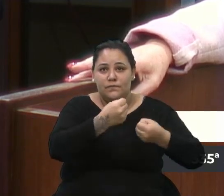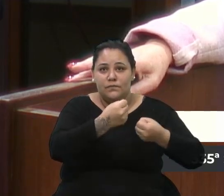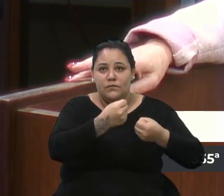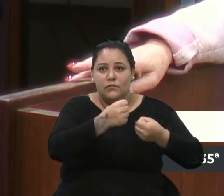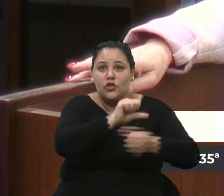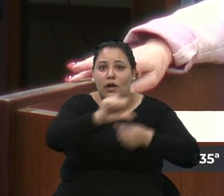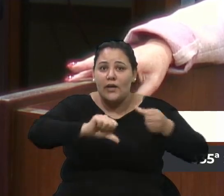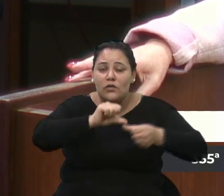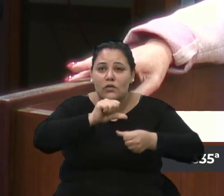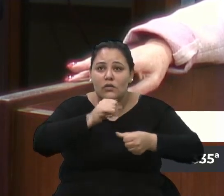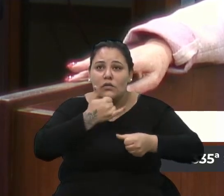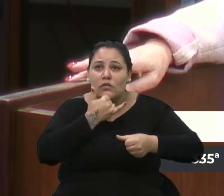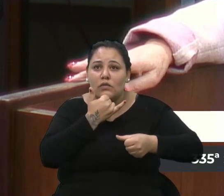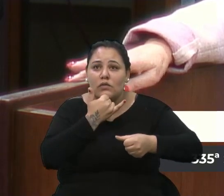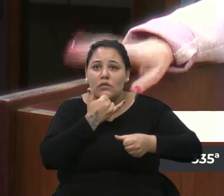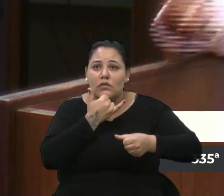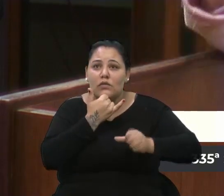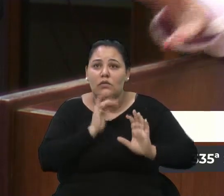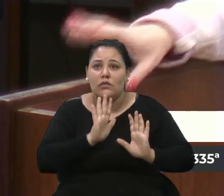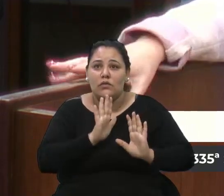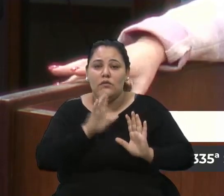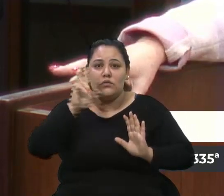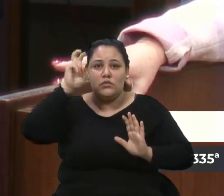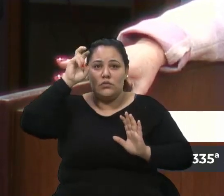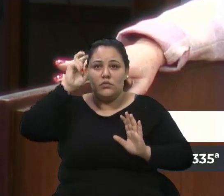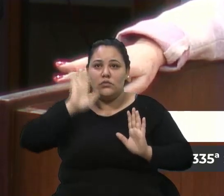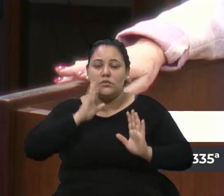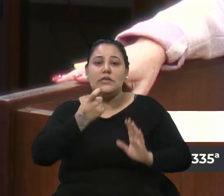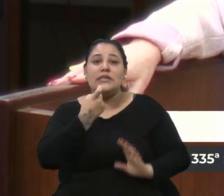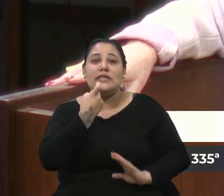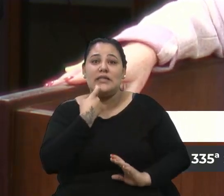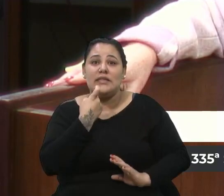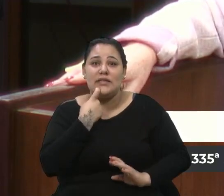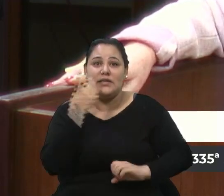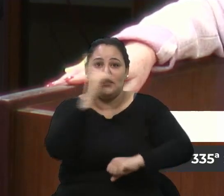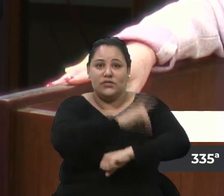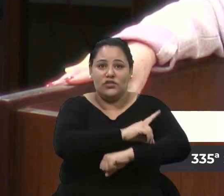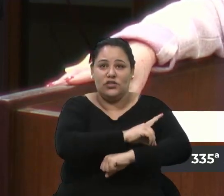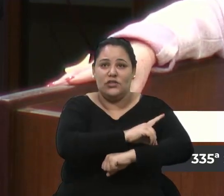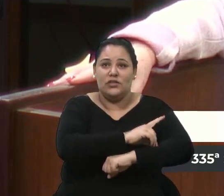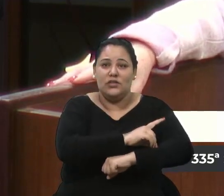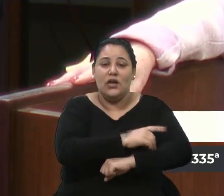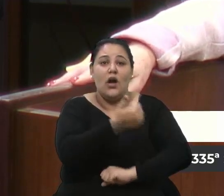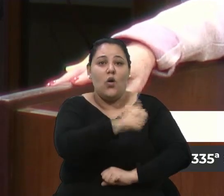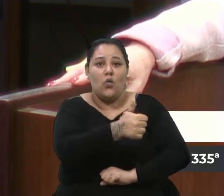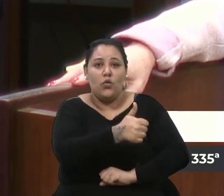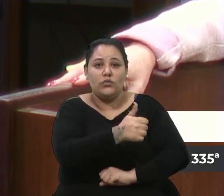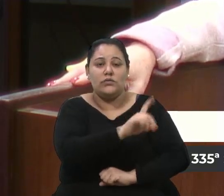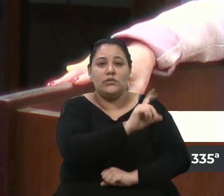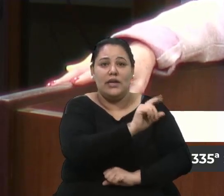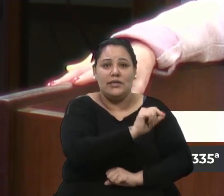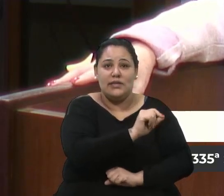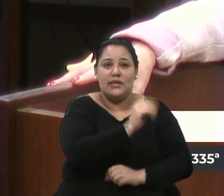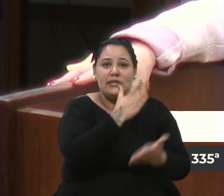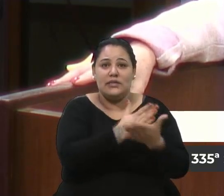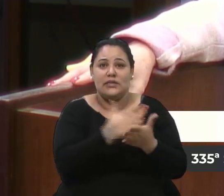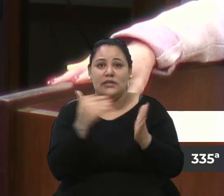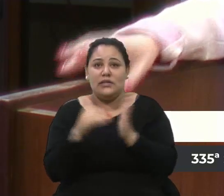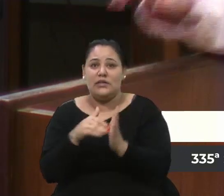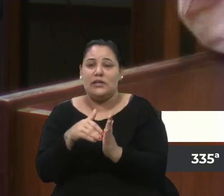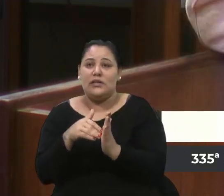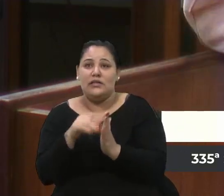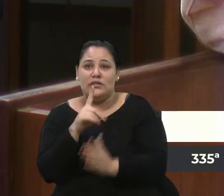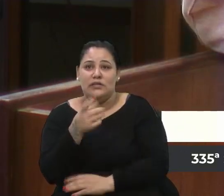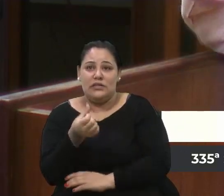transferido? Ah, desculpa, sexta-feira, dia 11, das 10h30 às 16h30,